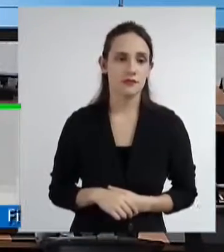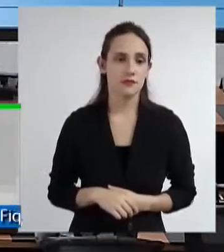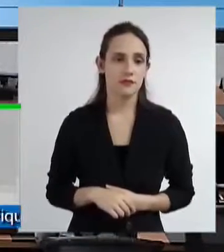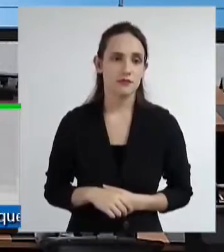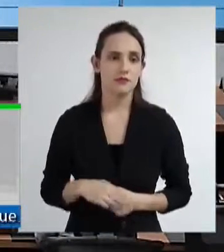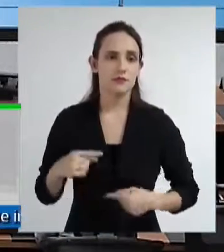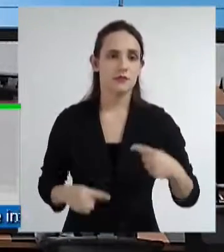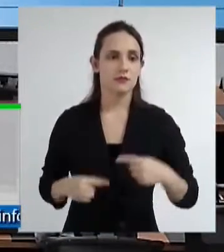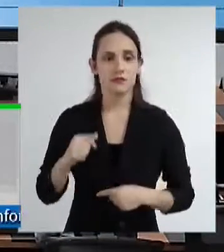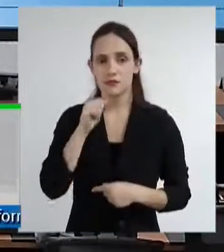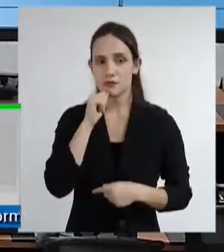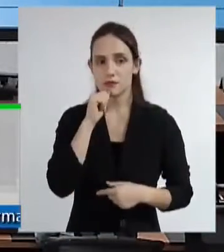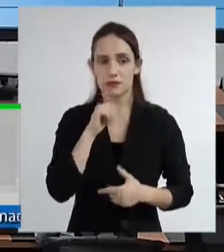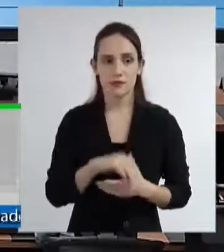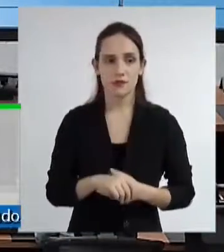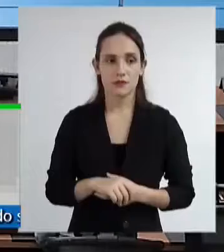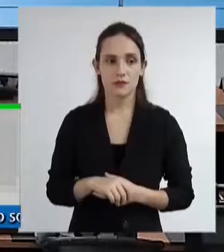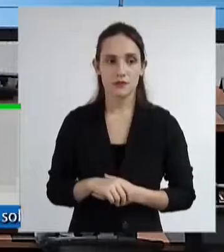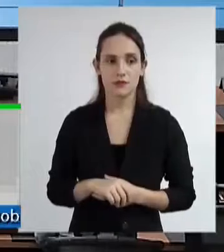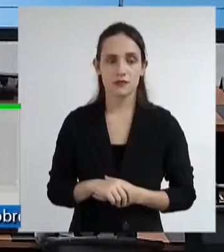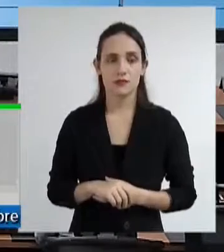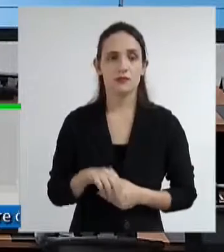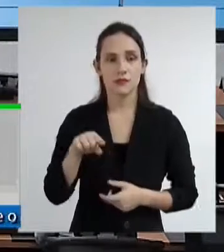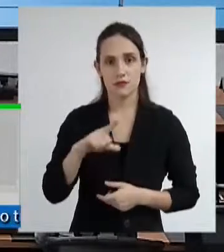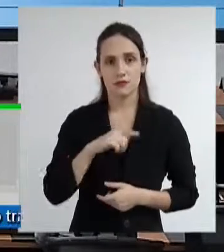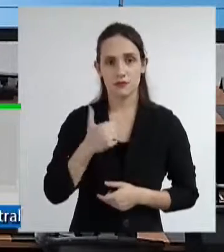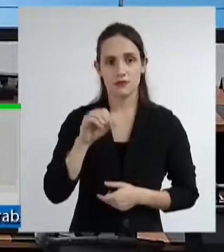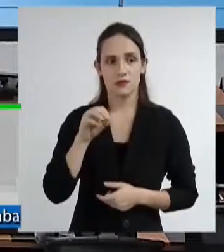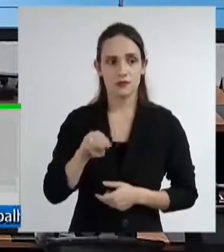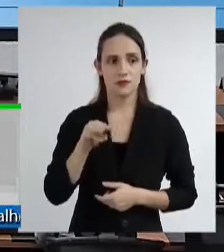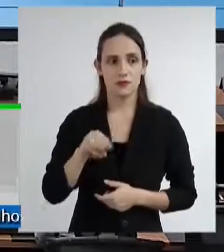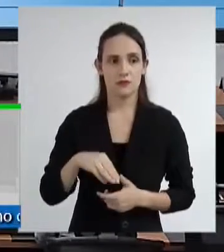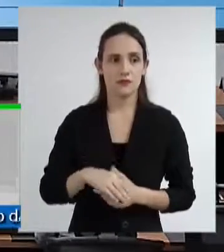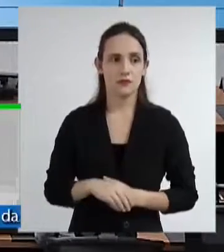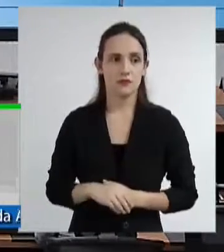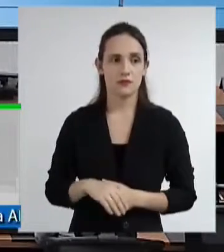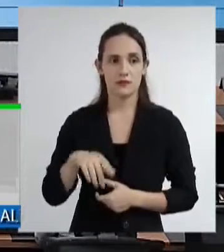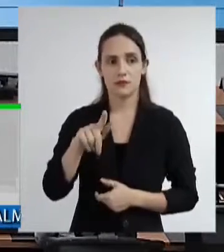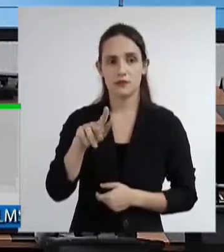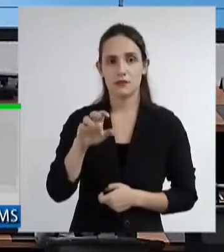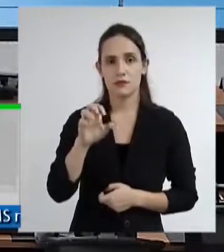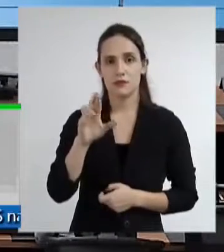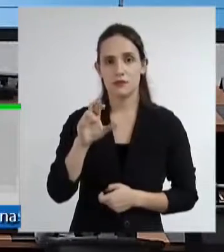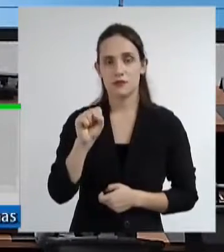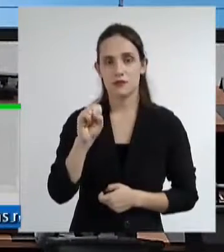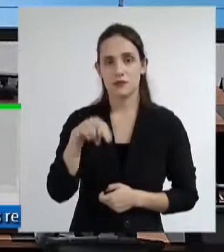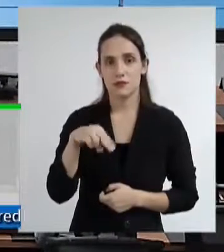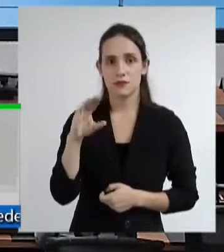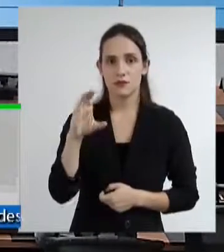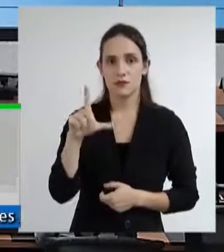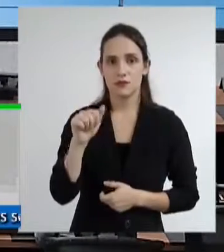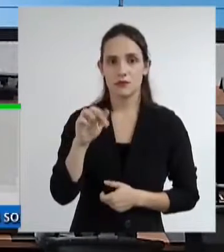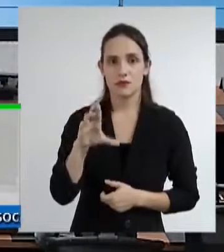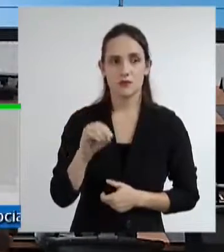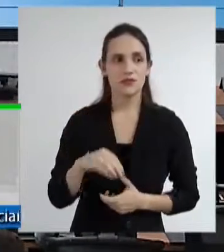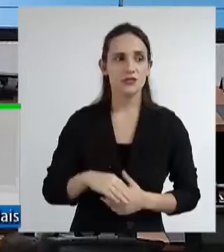Em discussão ainda, Vossa Excelência dispõe de 10 minutos. Nobre deputado Gerson Claudino.